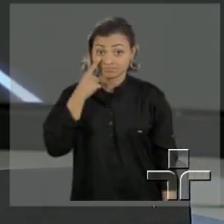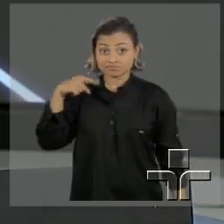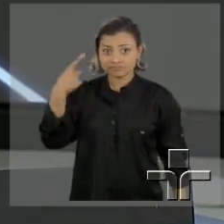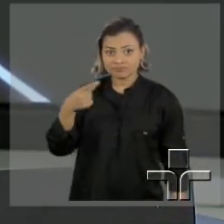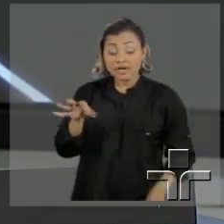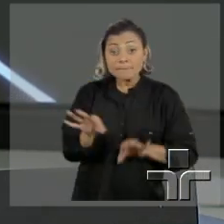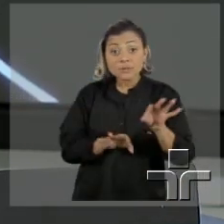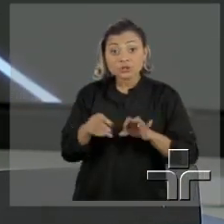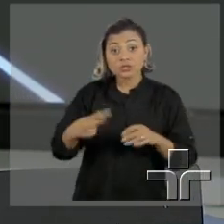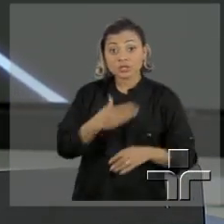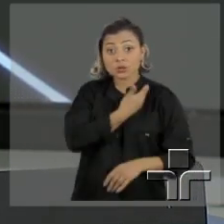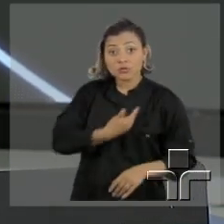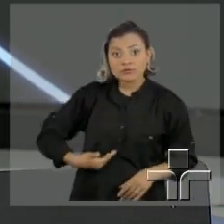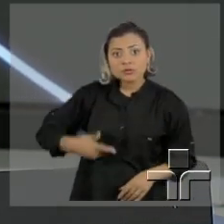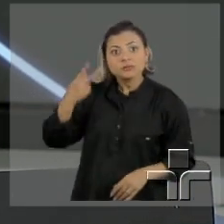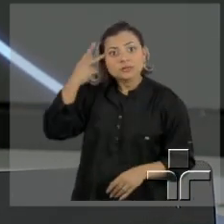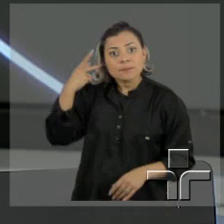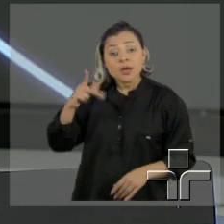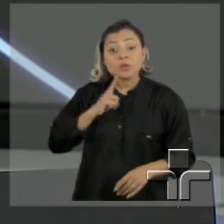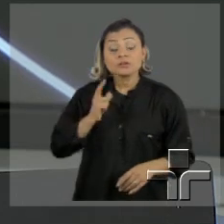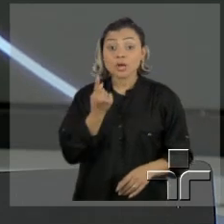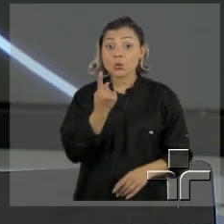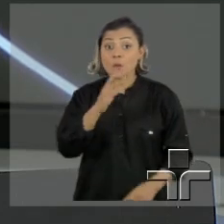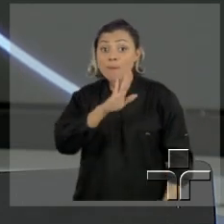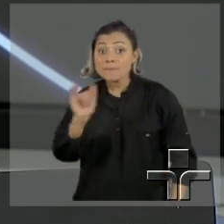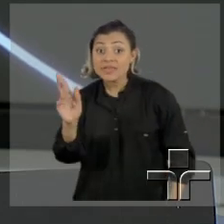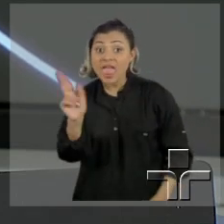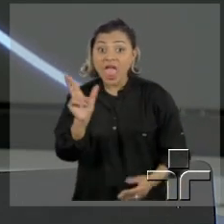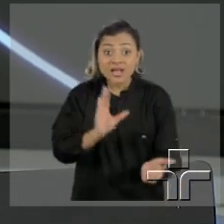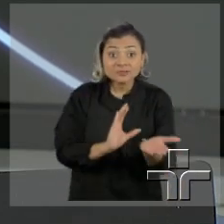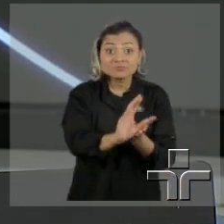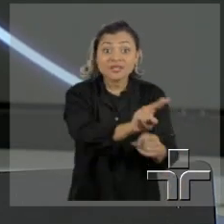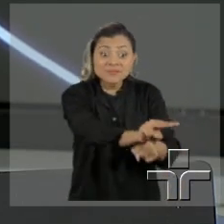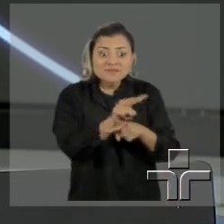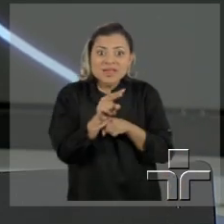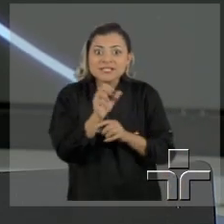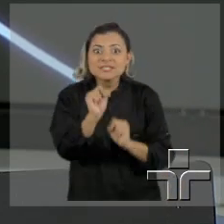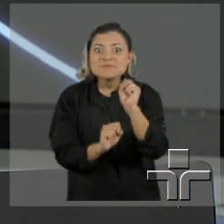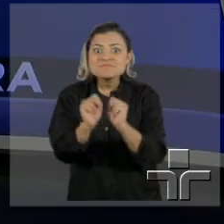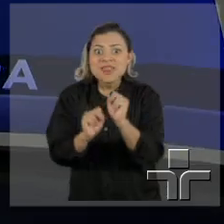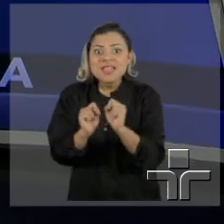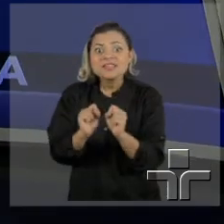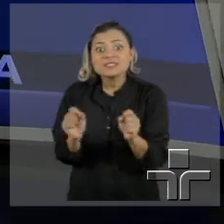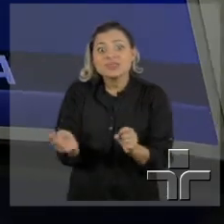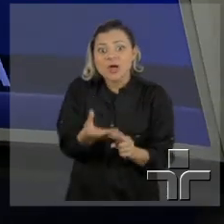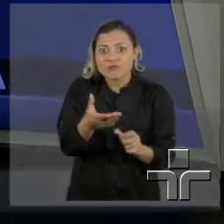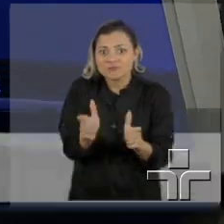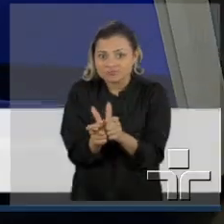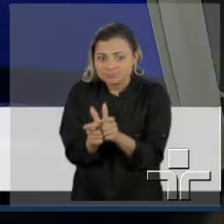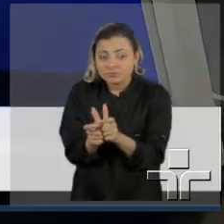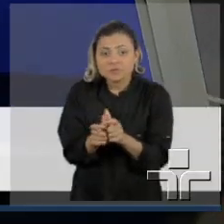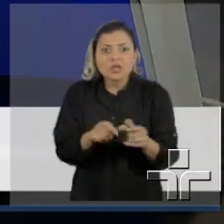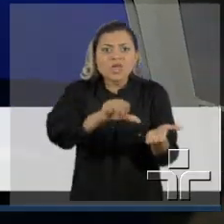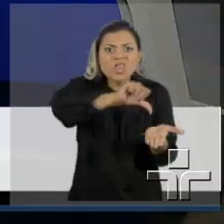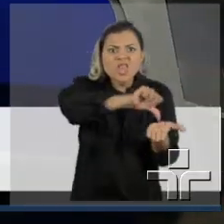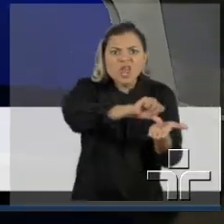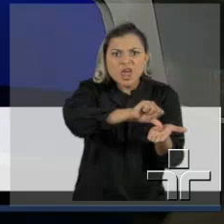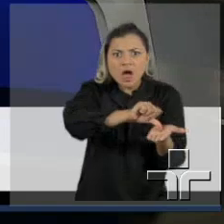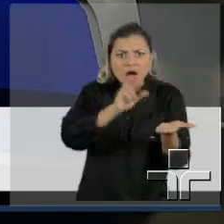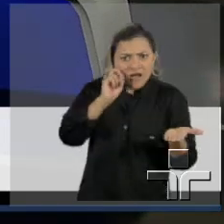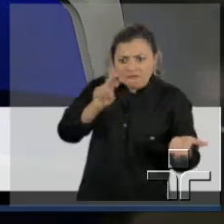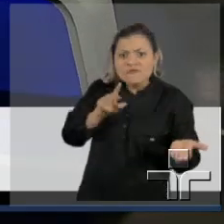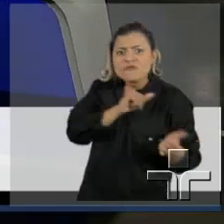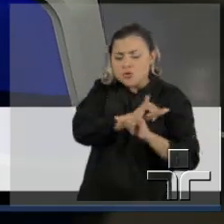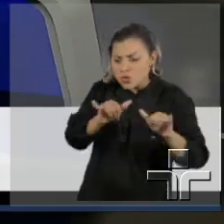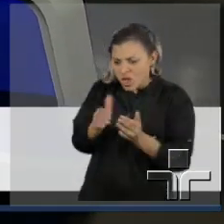do governo de São Paulo disponibiliza R$1 bilhão em crédito para microempreendedores. E ainda, Irã diz que capturou um navio